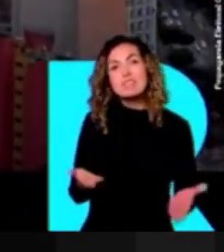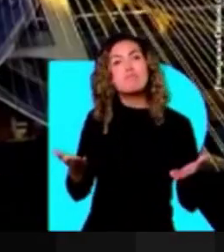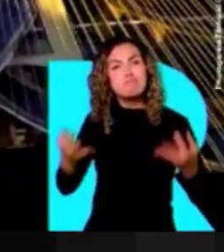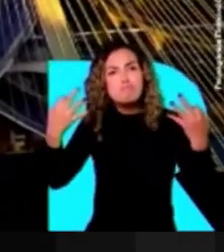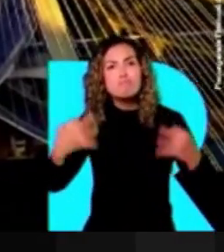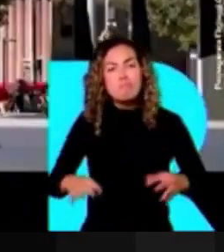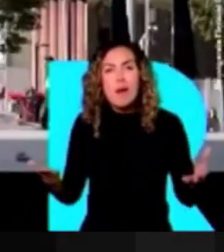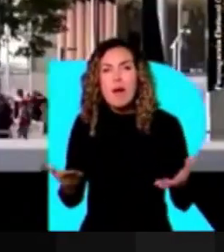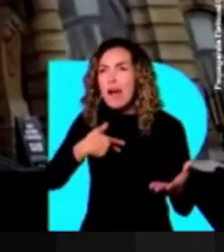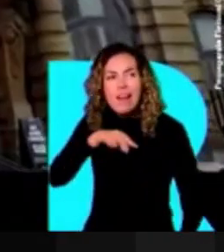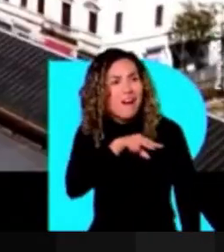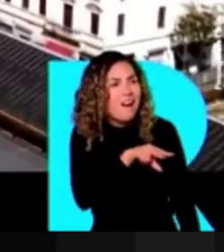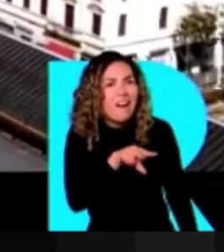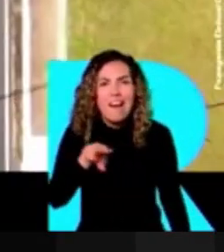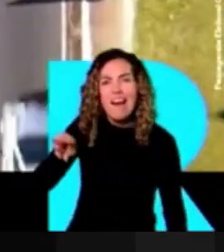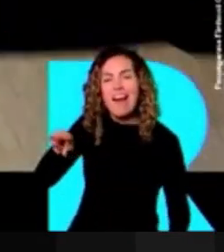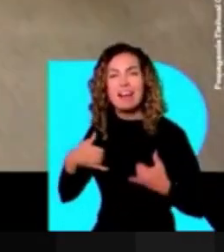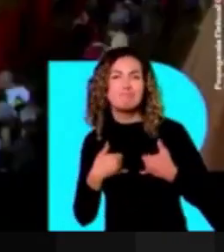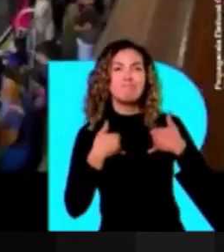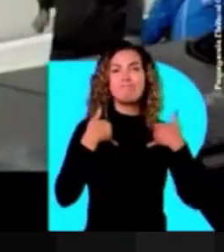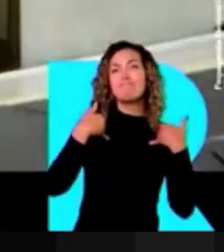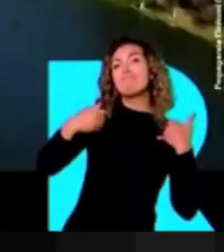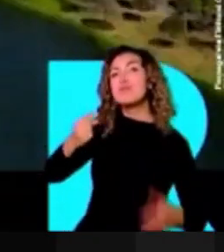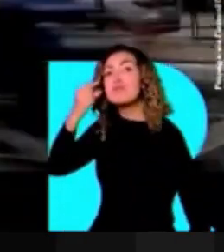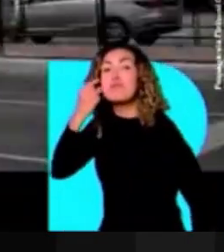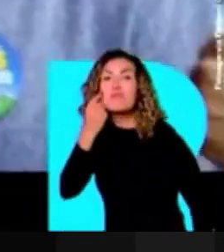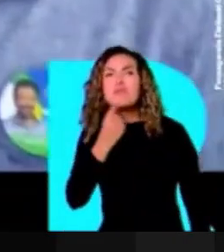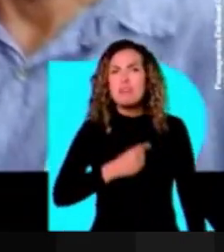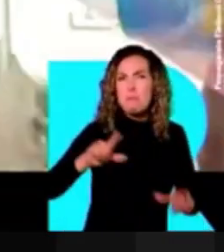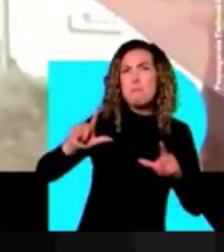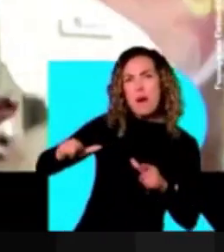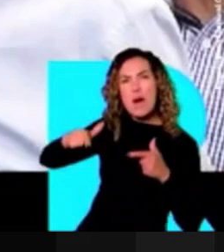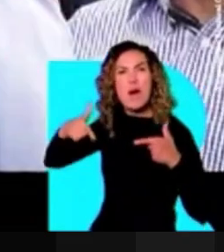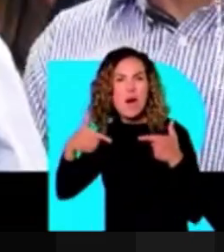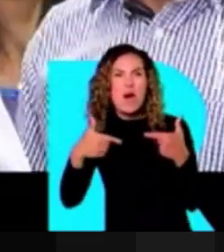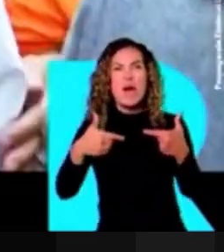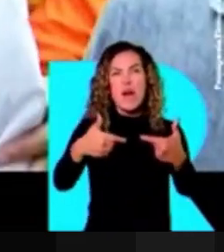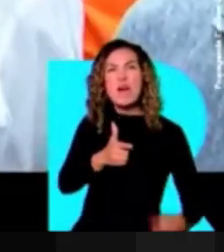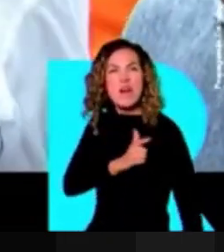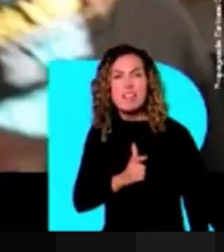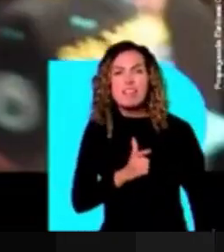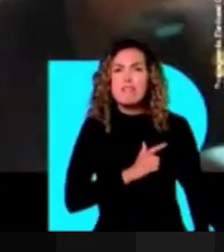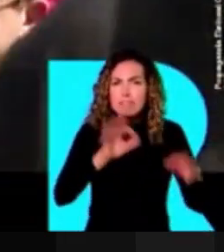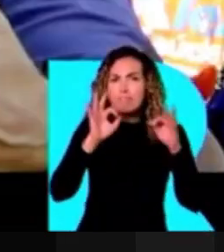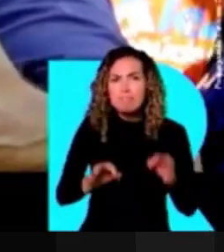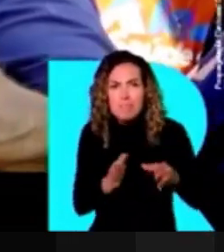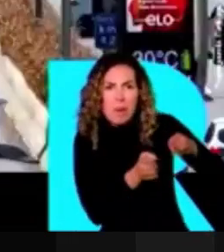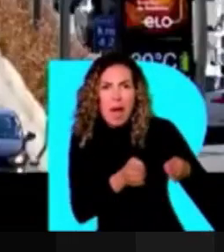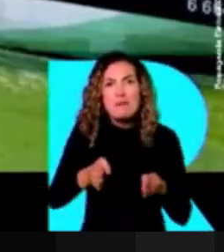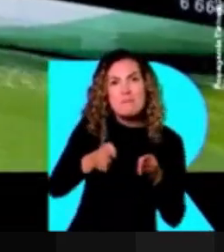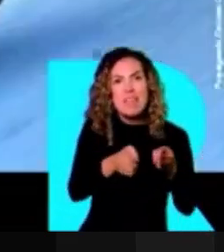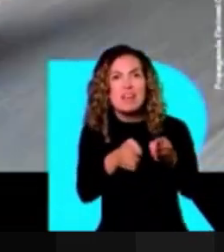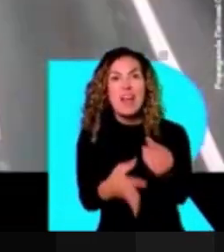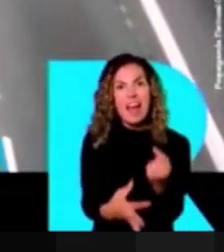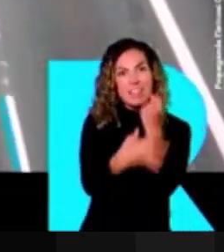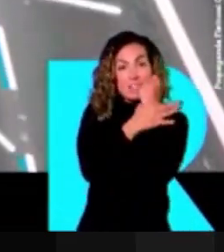Minha São Paulo funciona, dá orgulho de saber. Meu prefeito joga duro e trabalha pra valer. É o